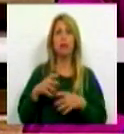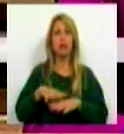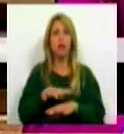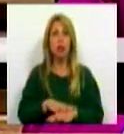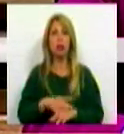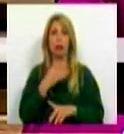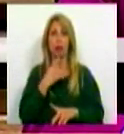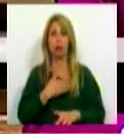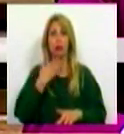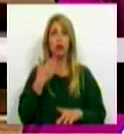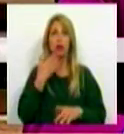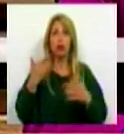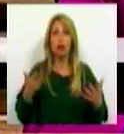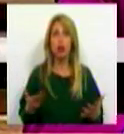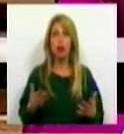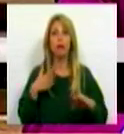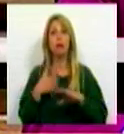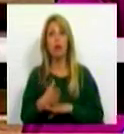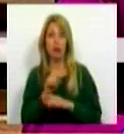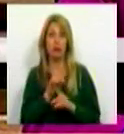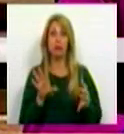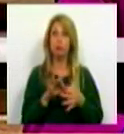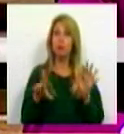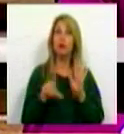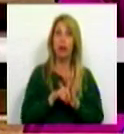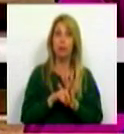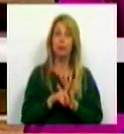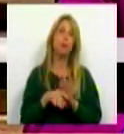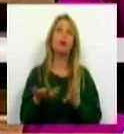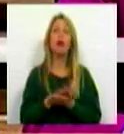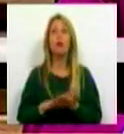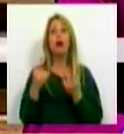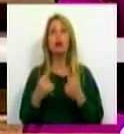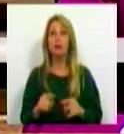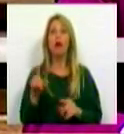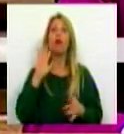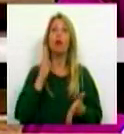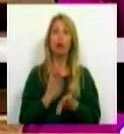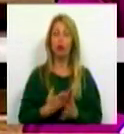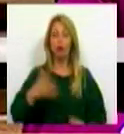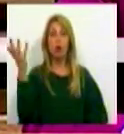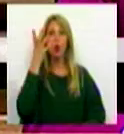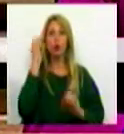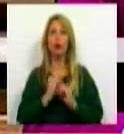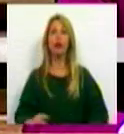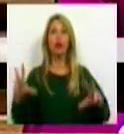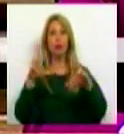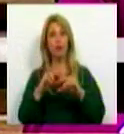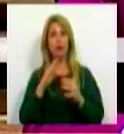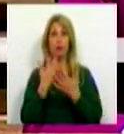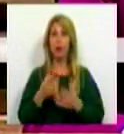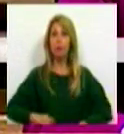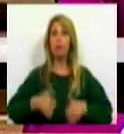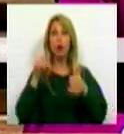exagerados através da respectiva legislação. E assenta, por fim, numa cultura de inovação, para podermos melhorar